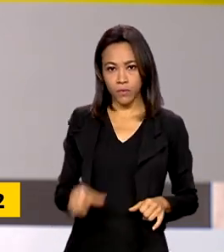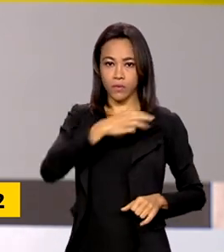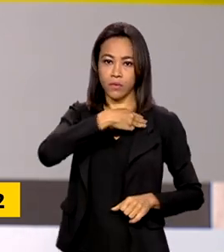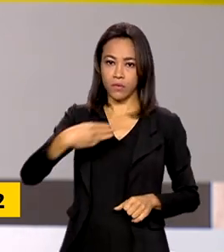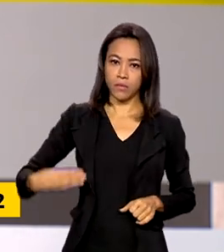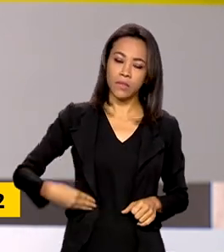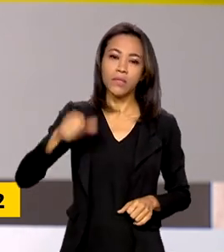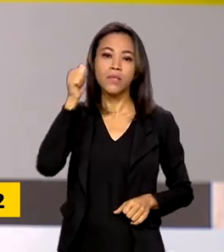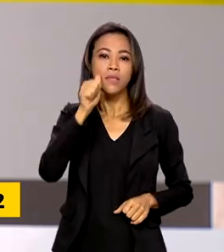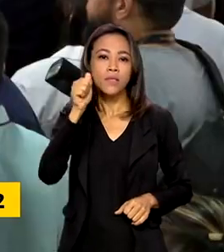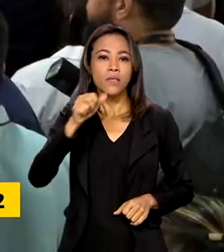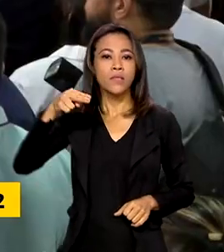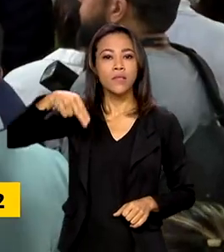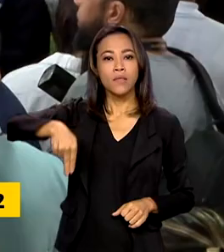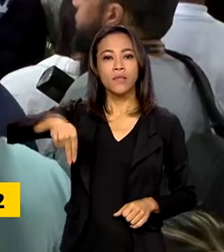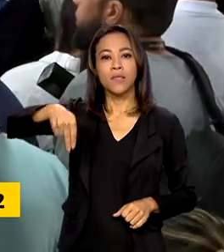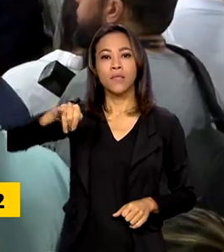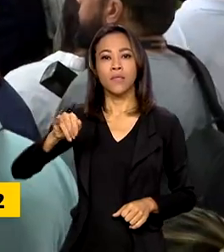Trindade, em Salvador.